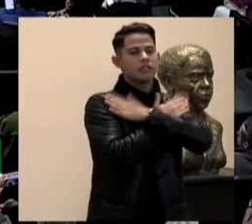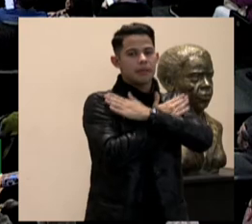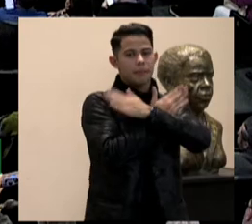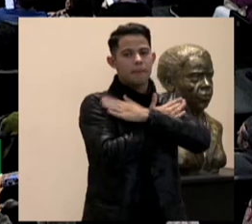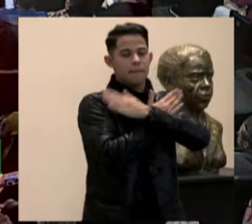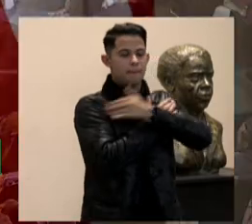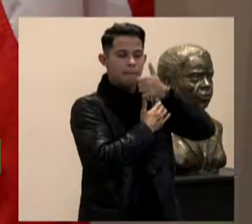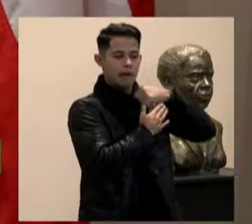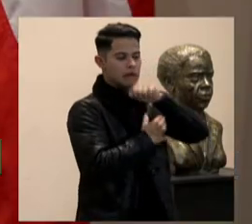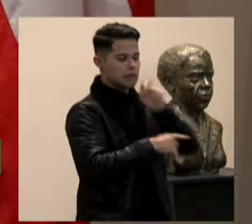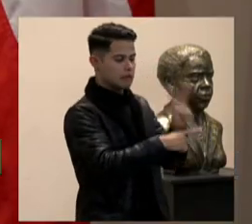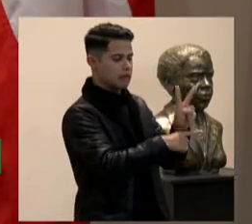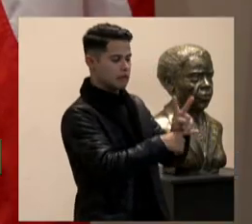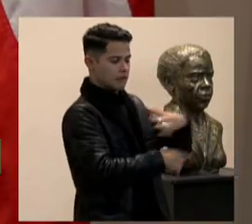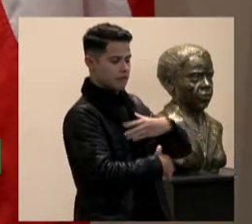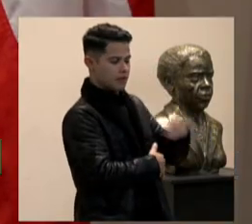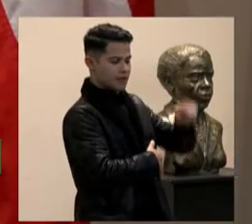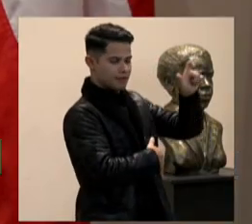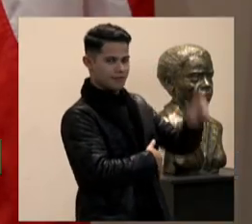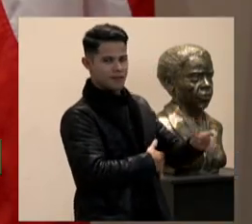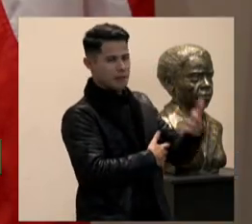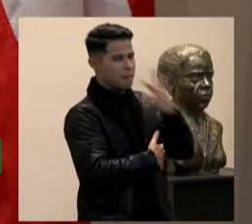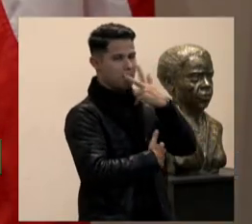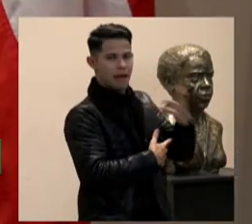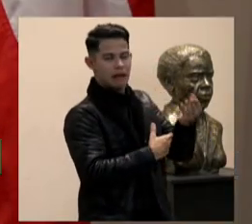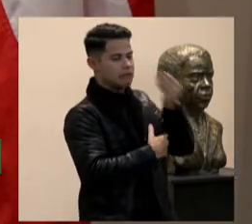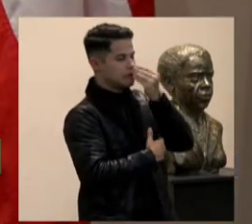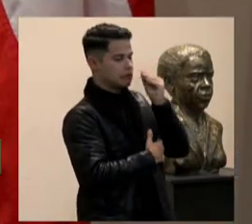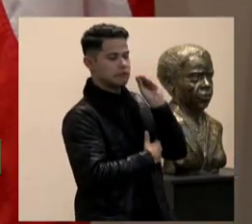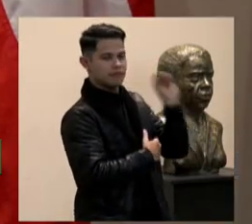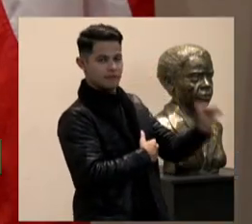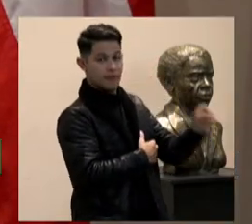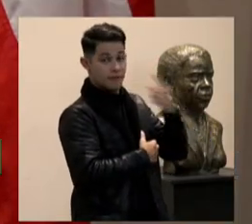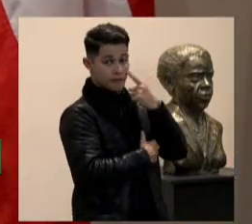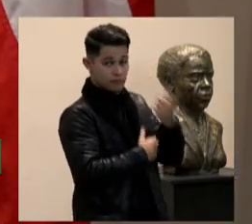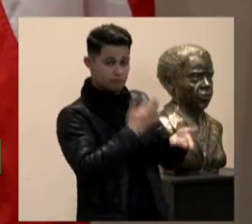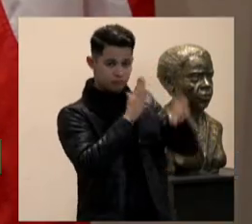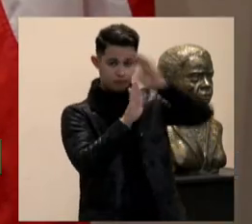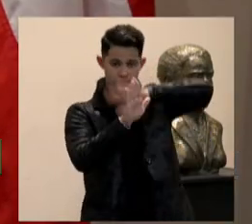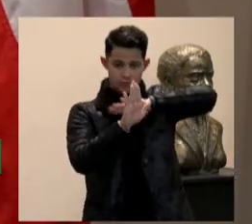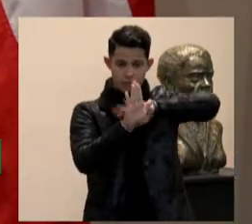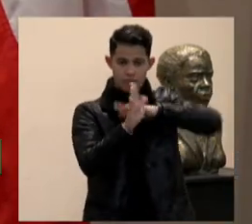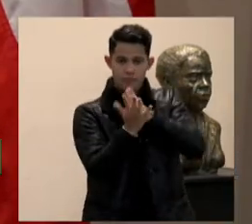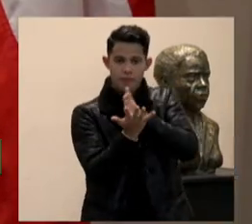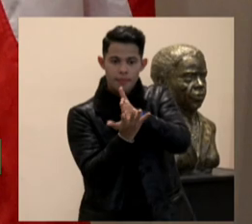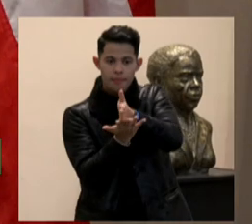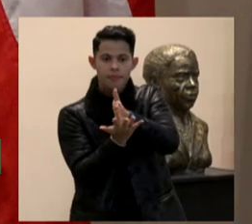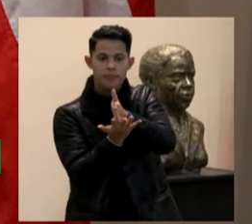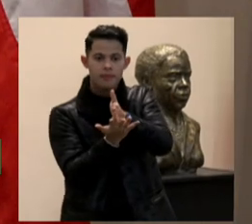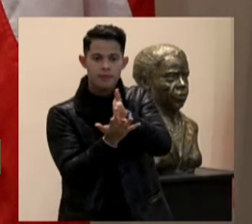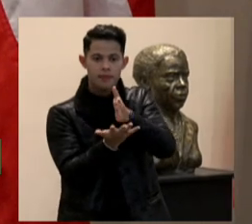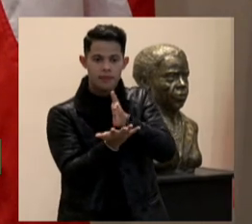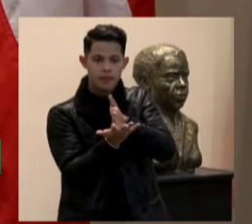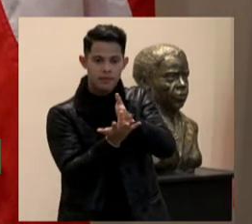Então, todas estas questões interseccionais, elas precisam